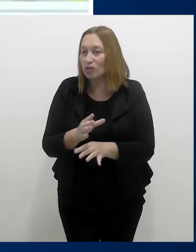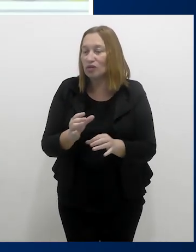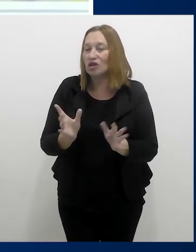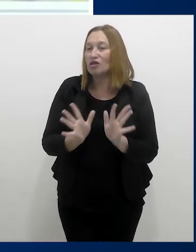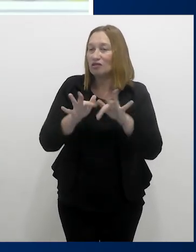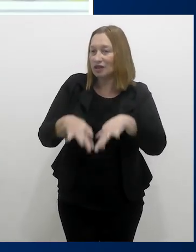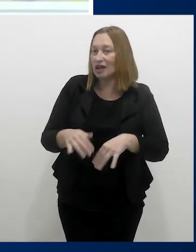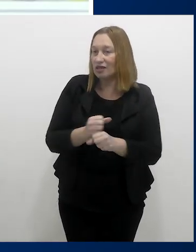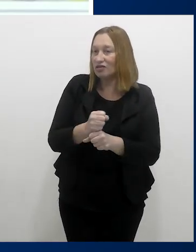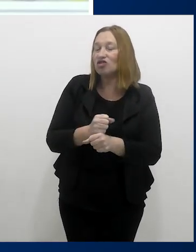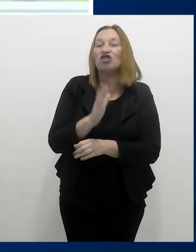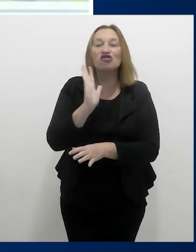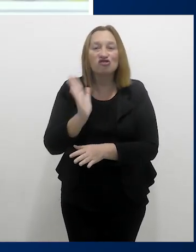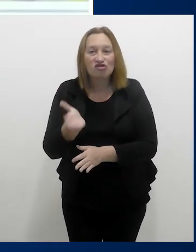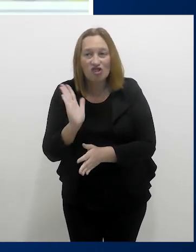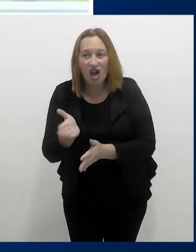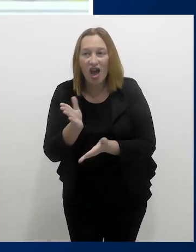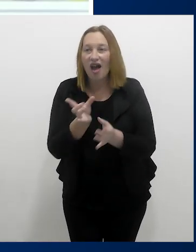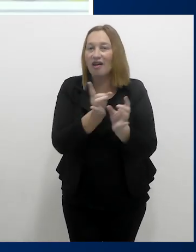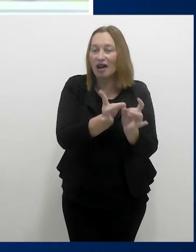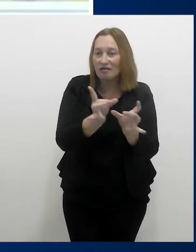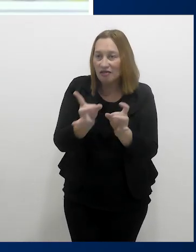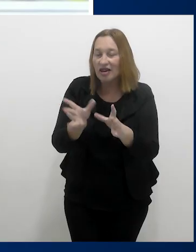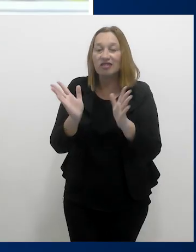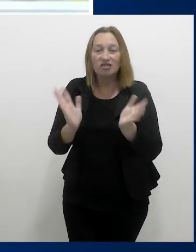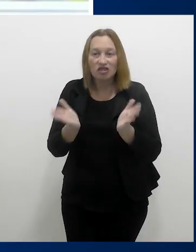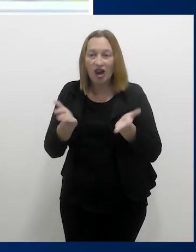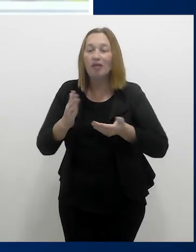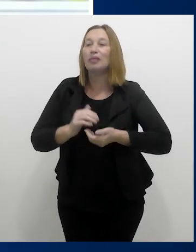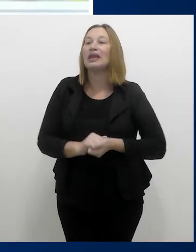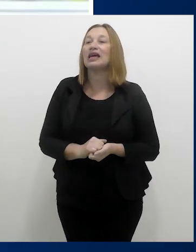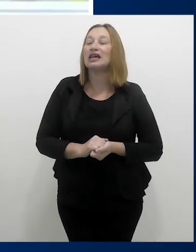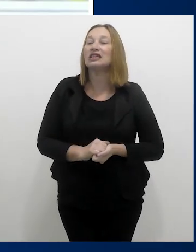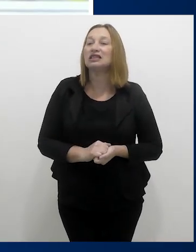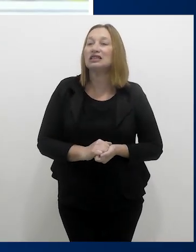pronto no final do ano e já foi lançado, já está aí.